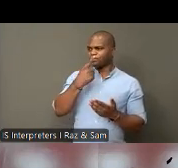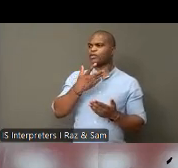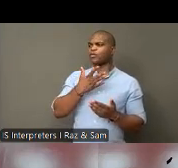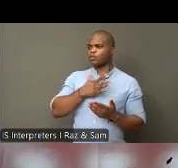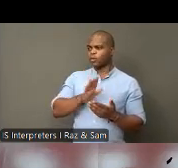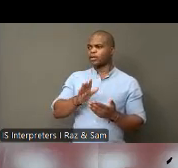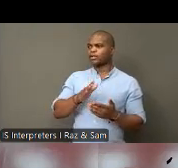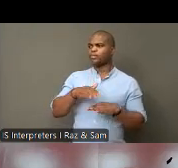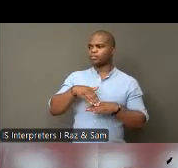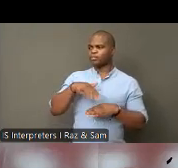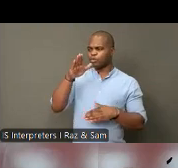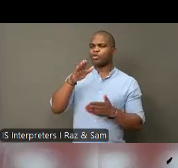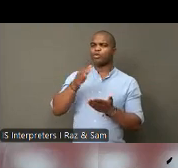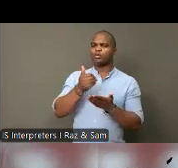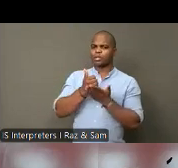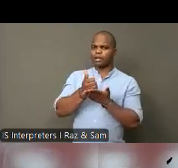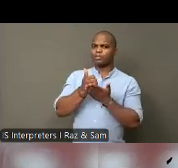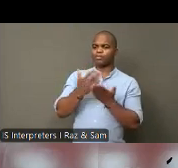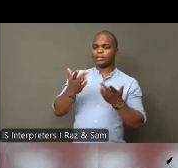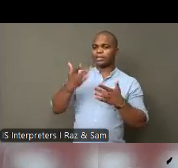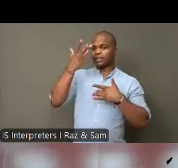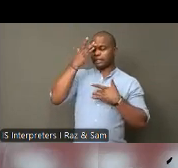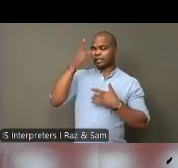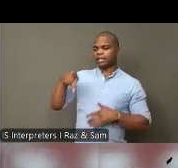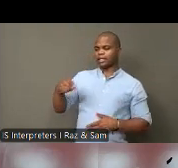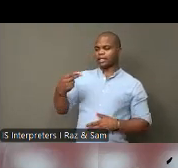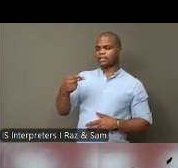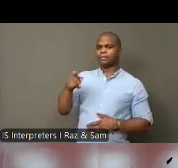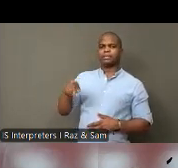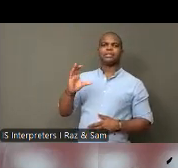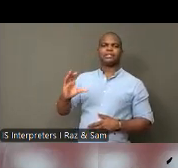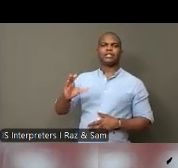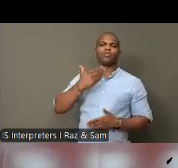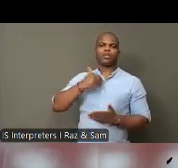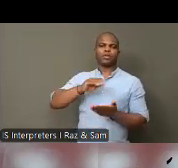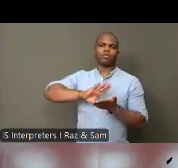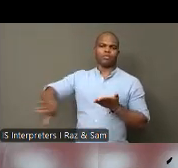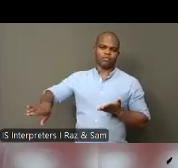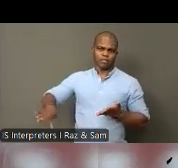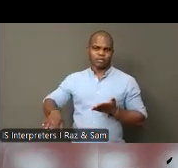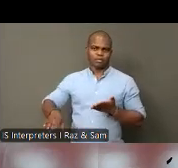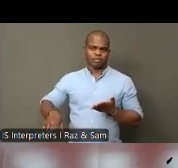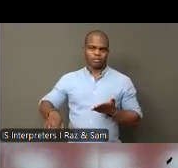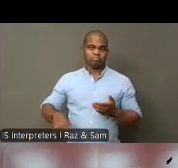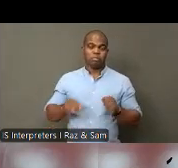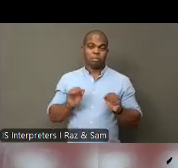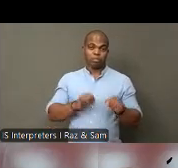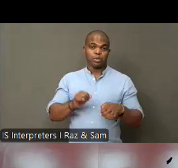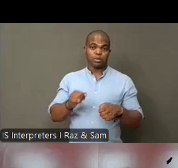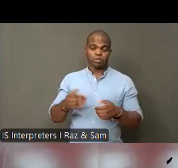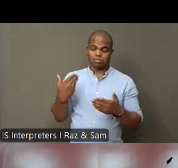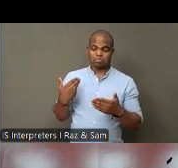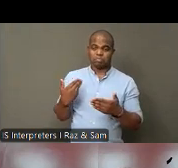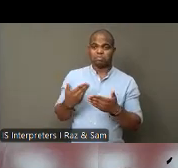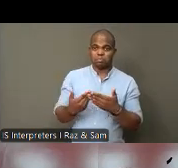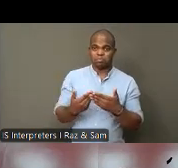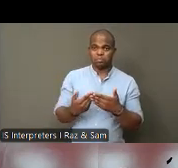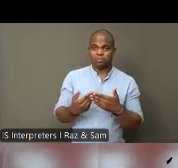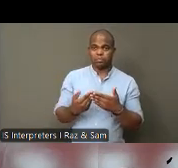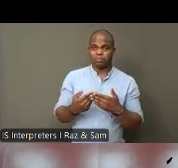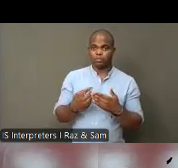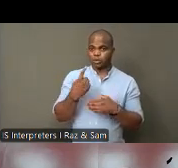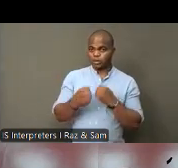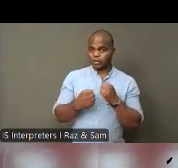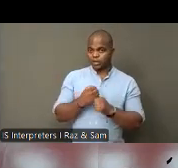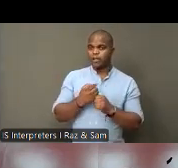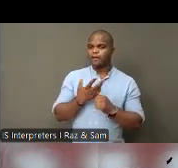No último ano, estamos operando esse programa e já podemos curar 44 pacientes que tivemos. E